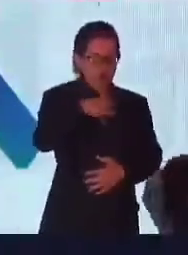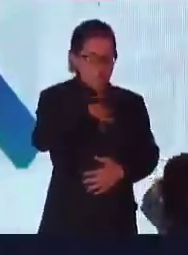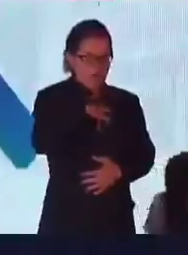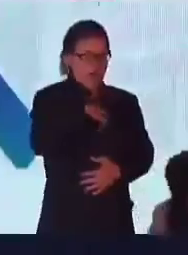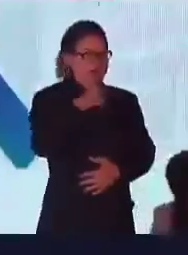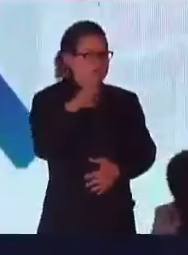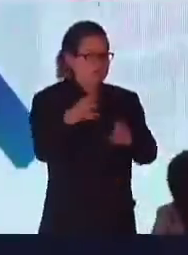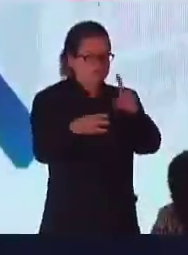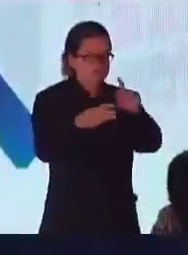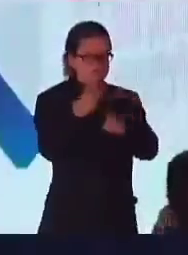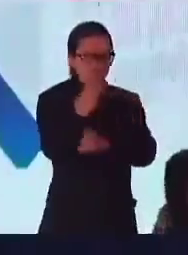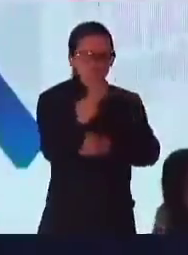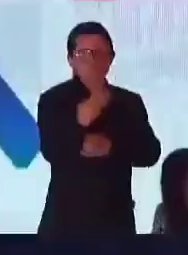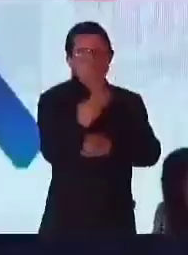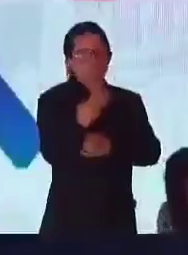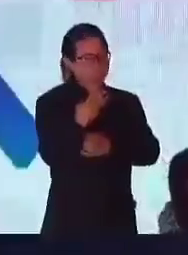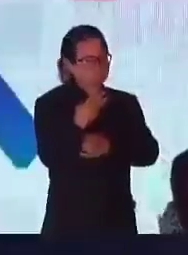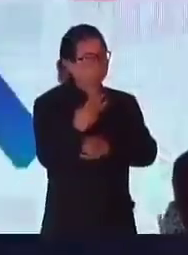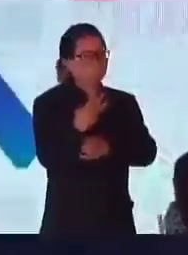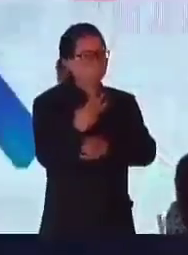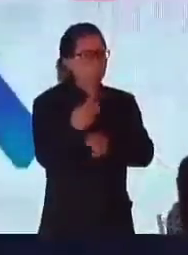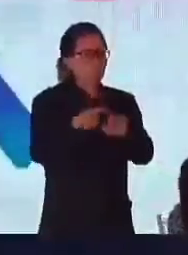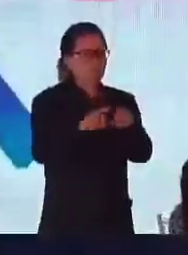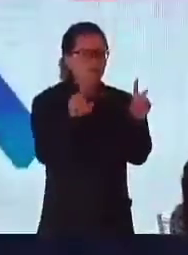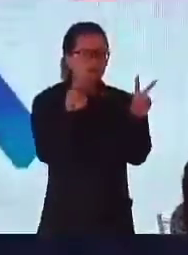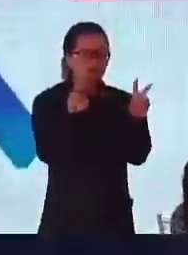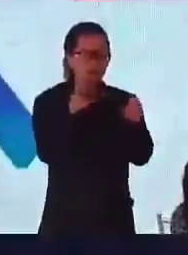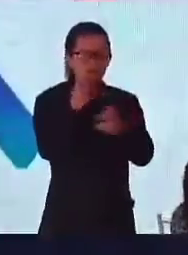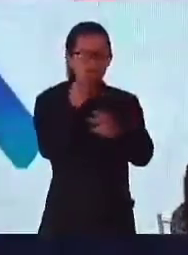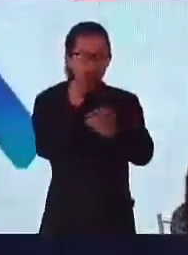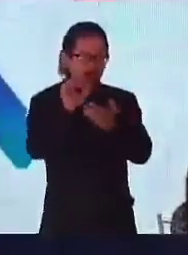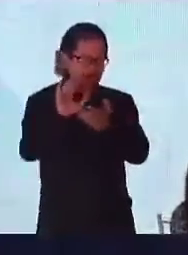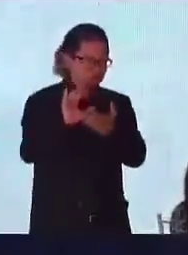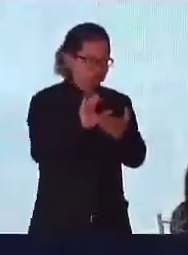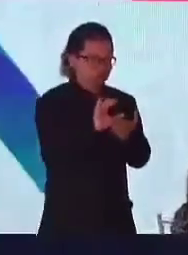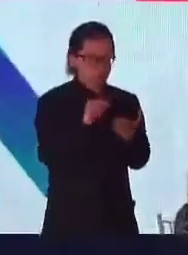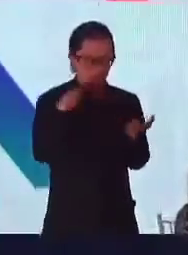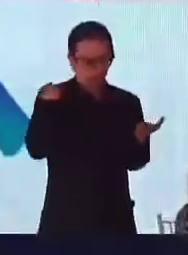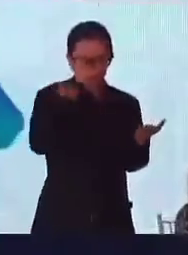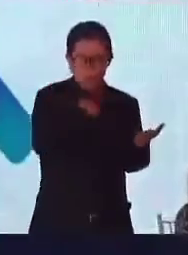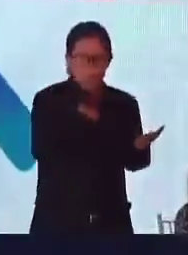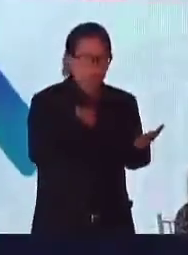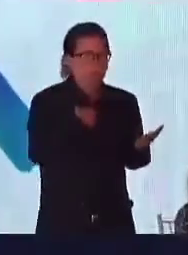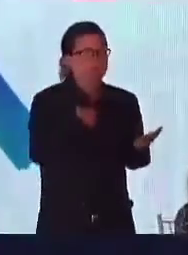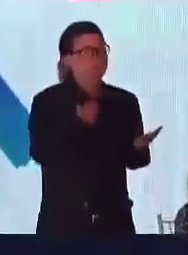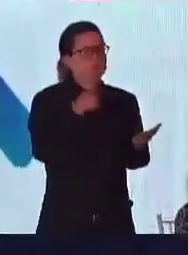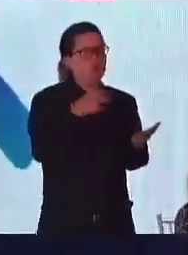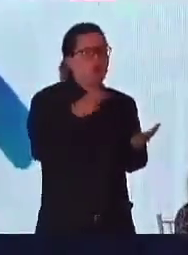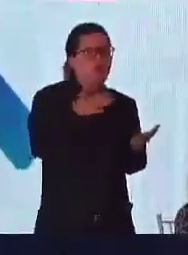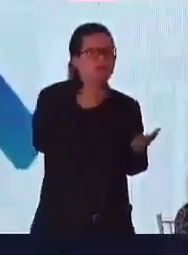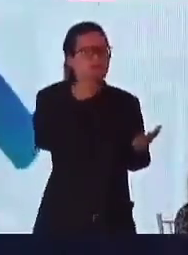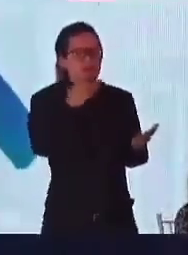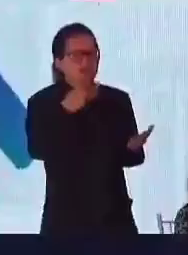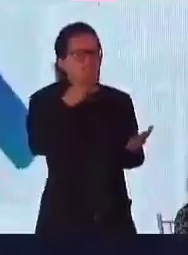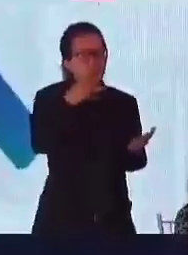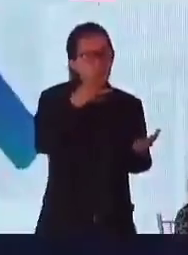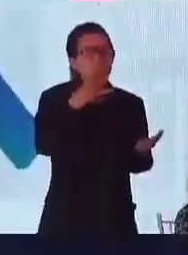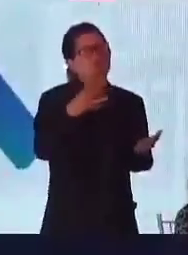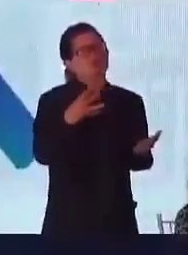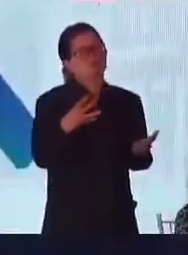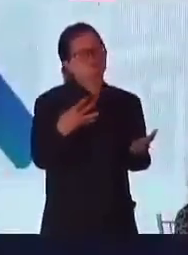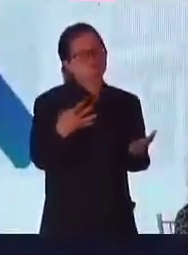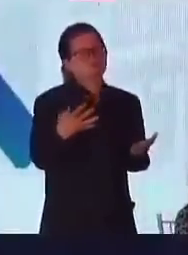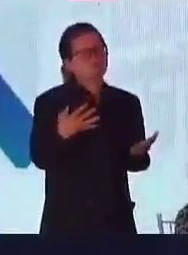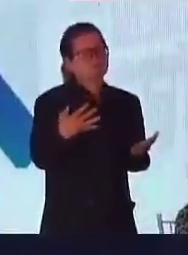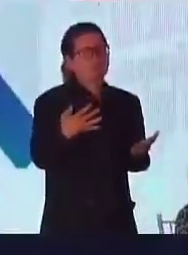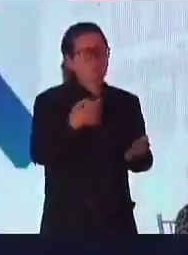sistema. E na cobertura de bolsas, como eu já coloquei, fica ali em 3º e 4º lugar no Nordeste, e